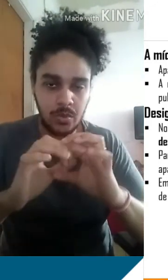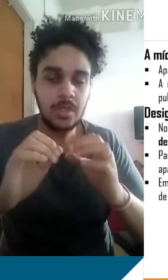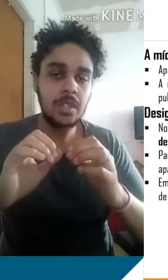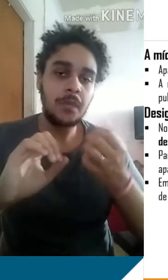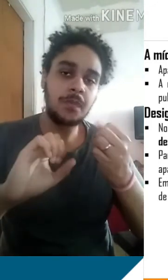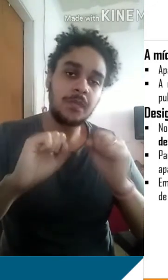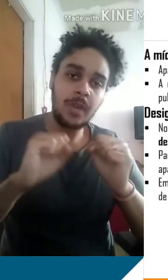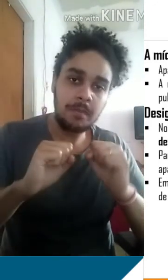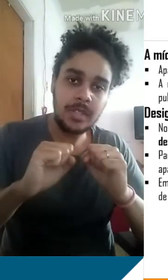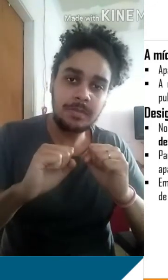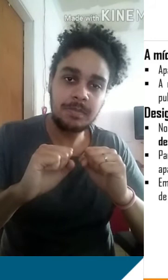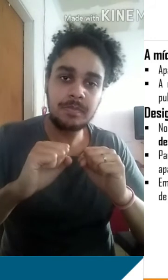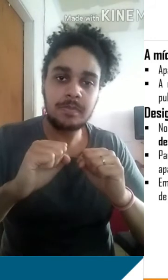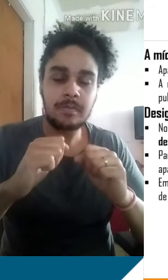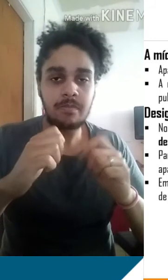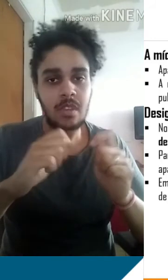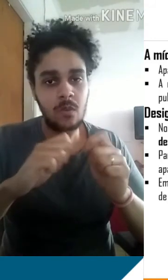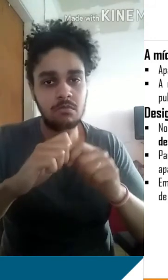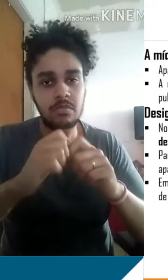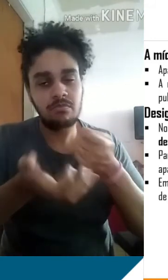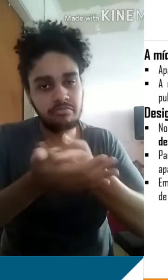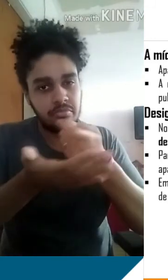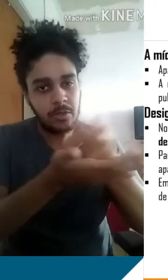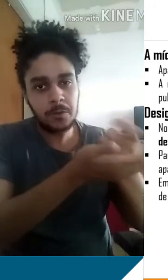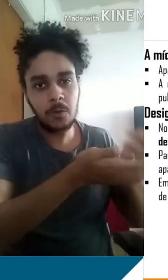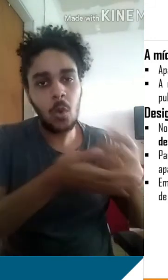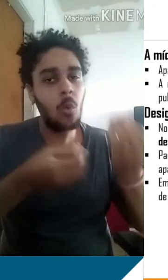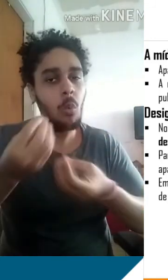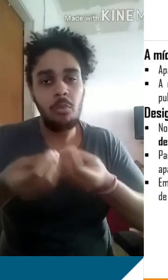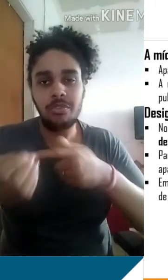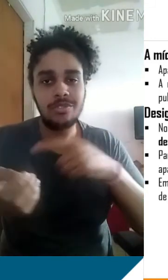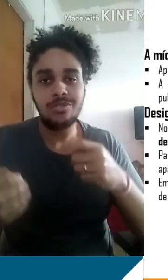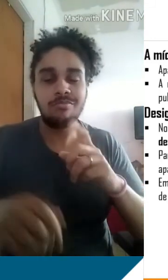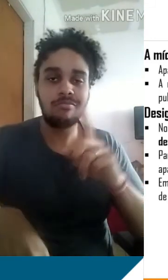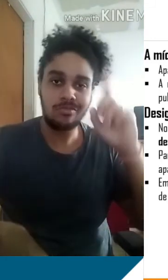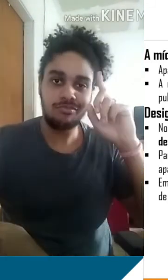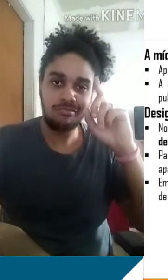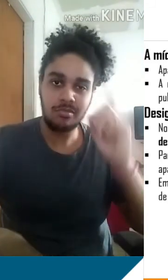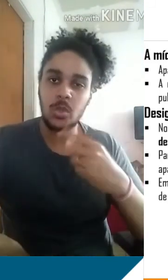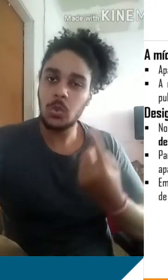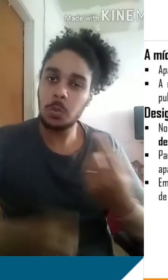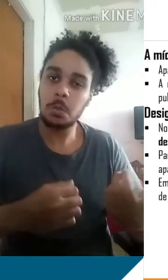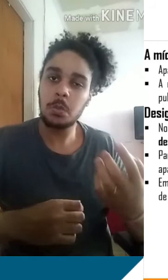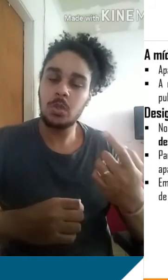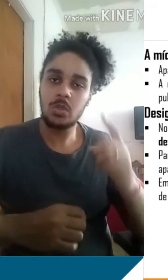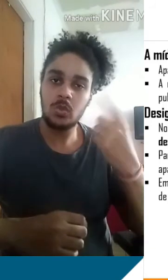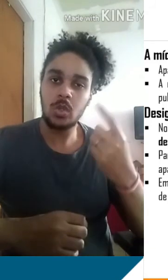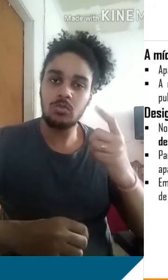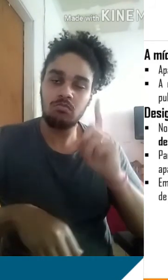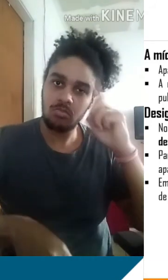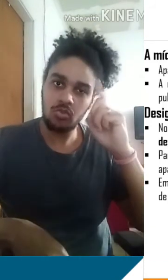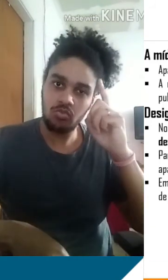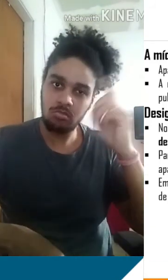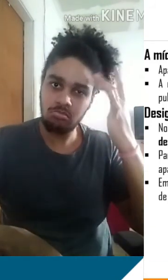no nosso cotidiano, como isso invade o nosso cotidiano. É só você ver quando você pega o seu celular, esses dias eu estava conversando com um amigo